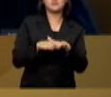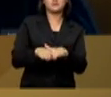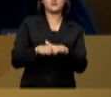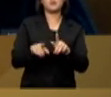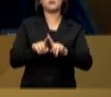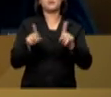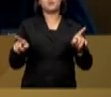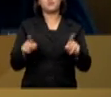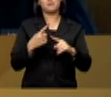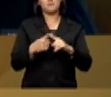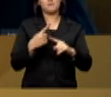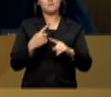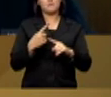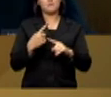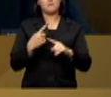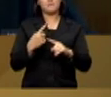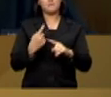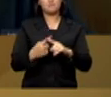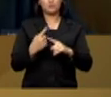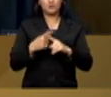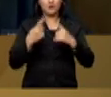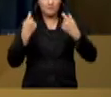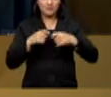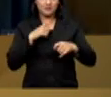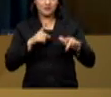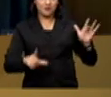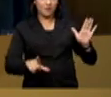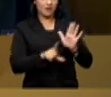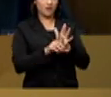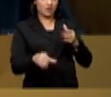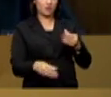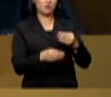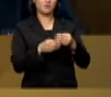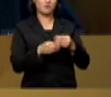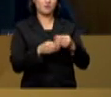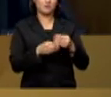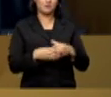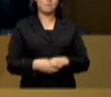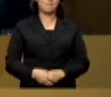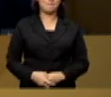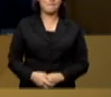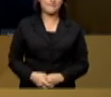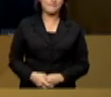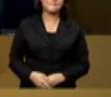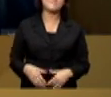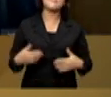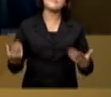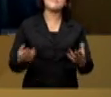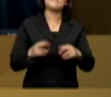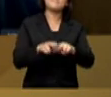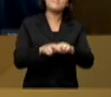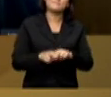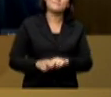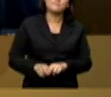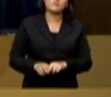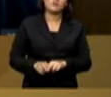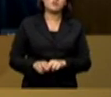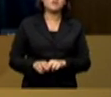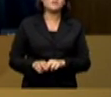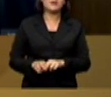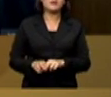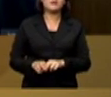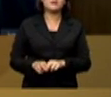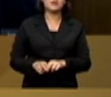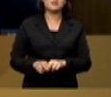reserva de lei complementar. Por essas razões, presidente, também eu estou julgando procedente os